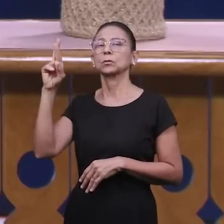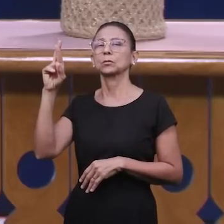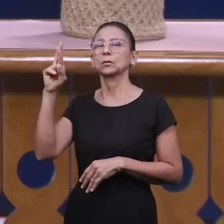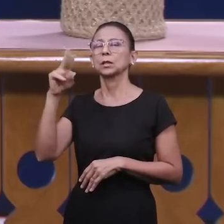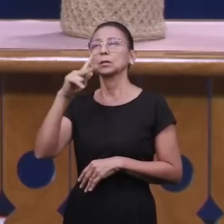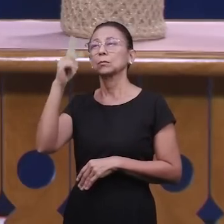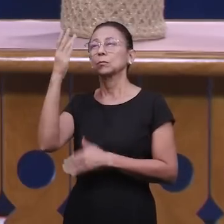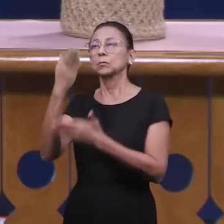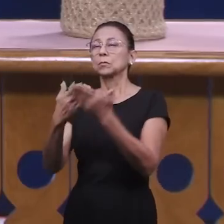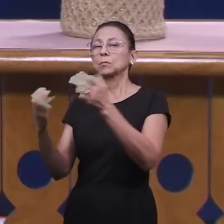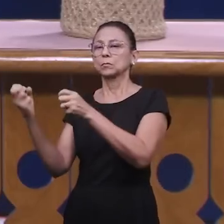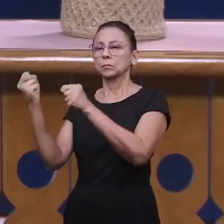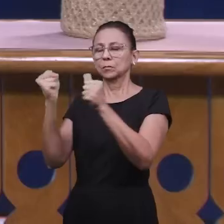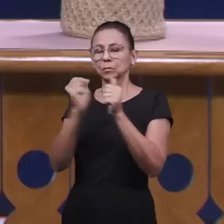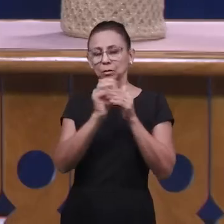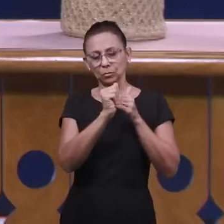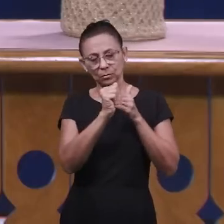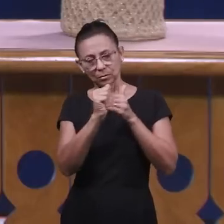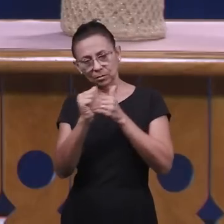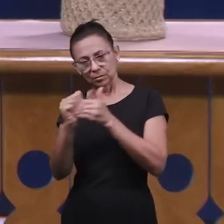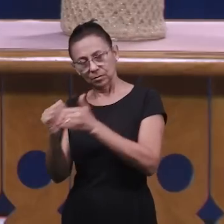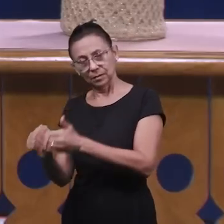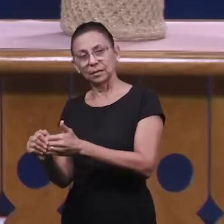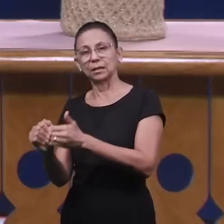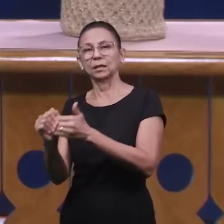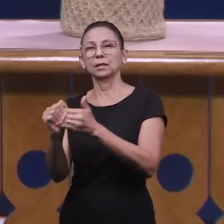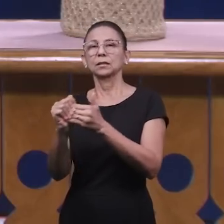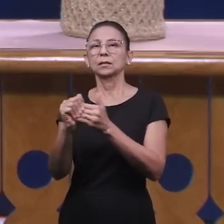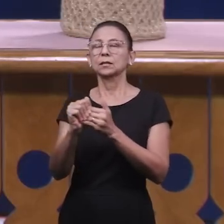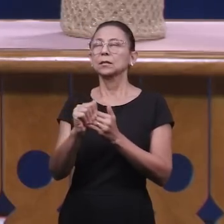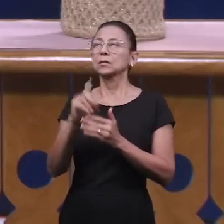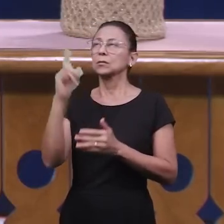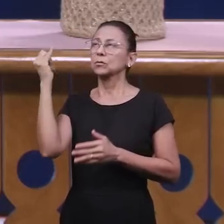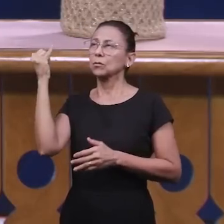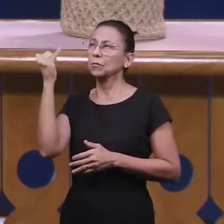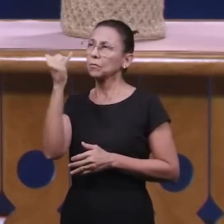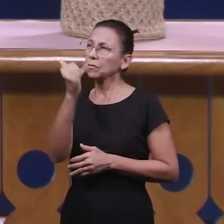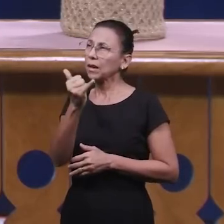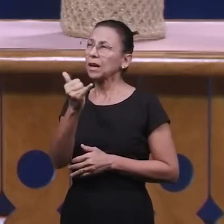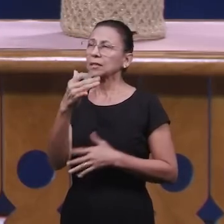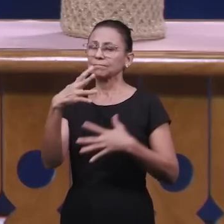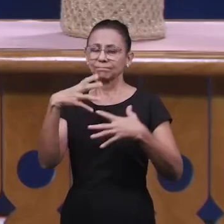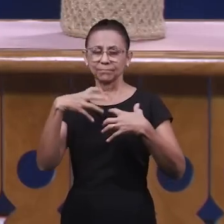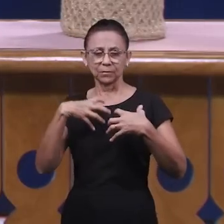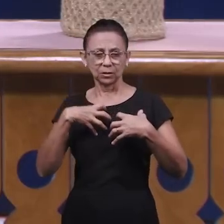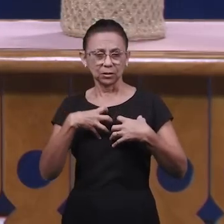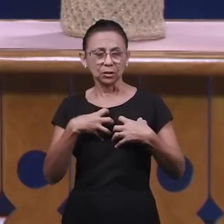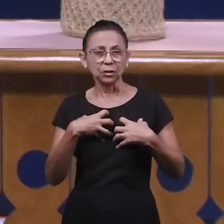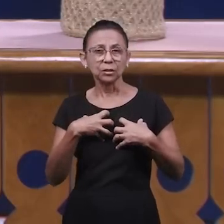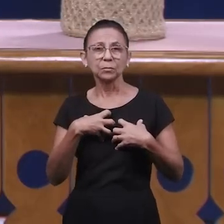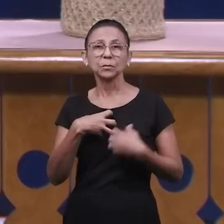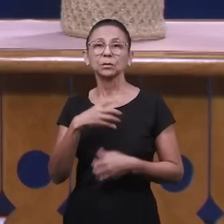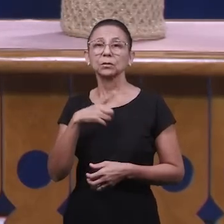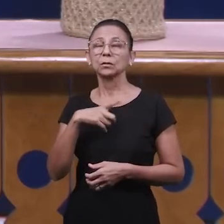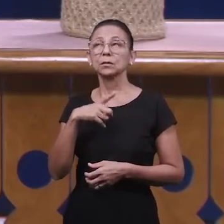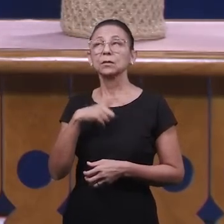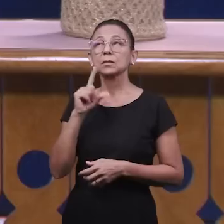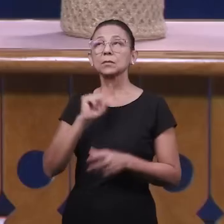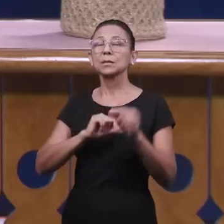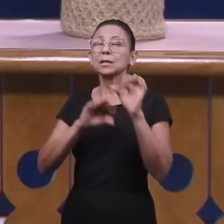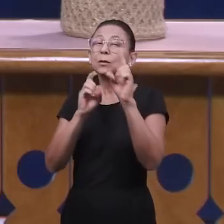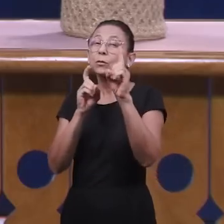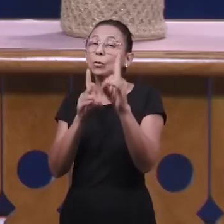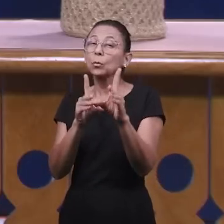chegarmos à eternidade, Senhor, chegarmos à Tua presença. Te louvamos por isso e no Teu altar, ó Pai, entregamos este